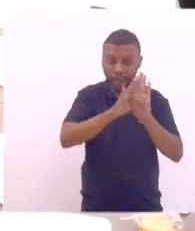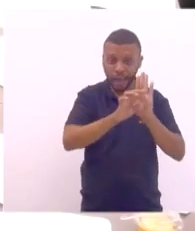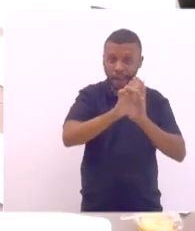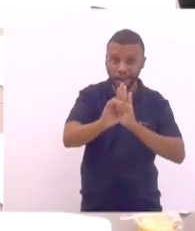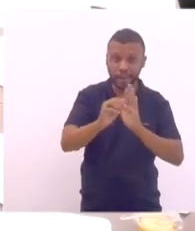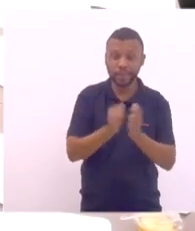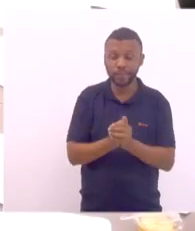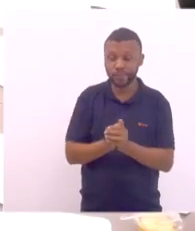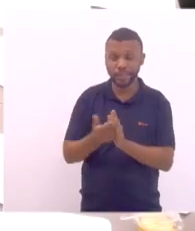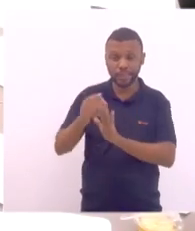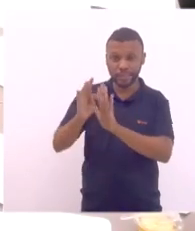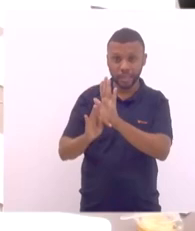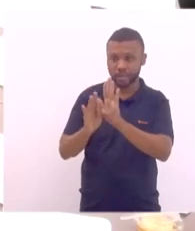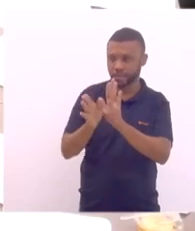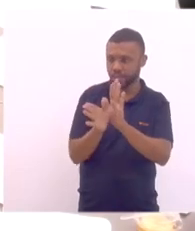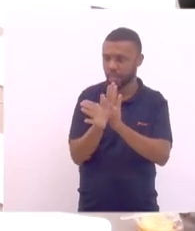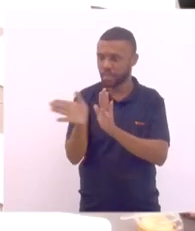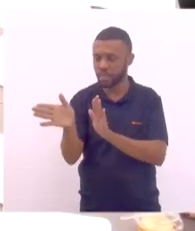esquerda, outro diz que vai para a direita.